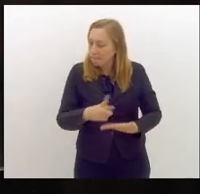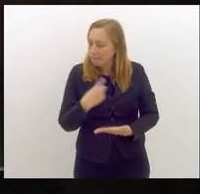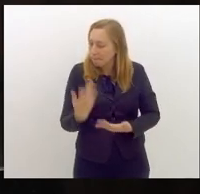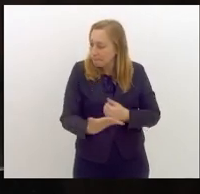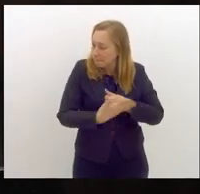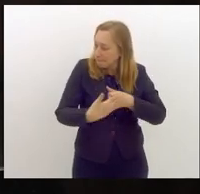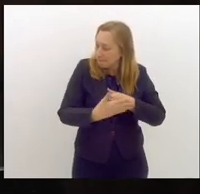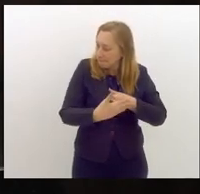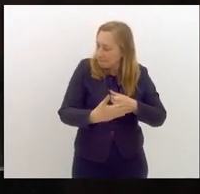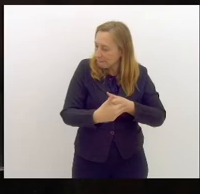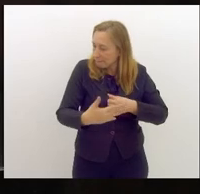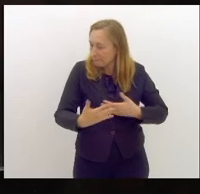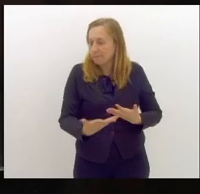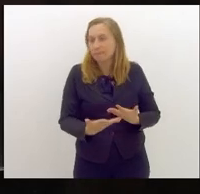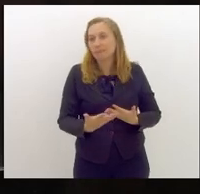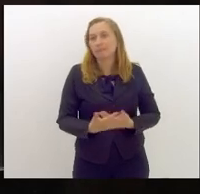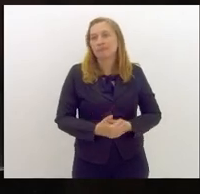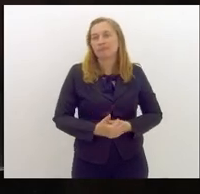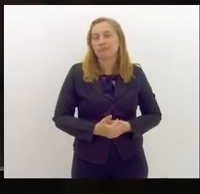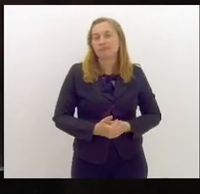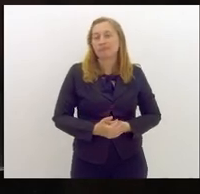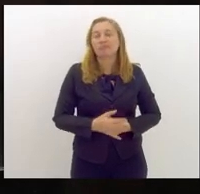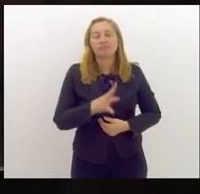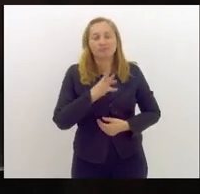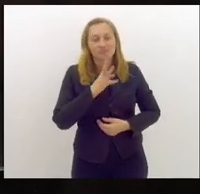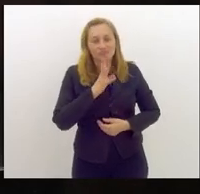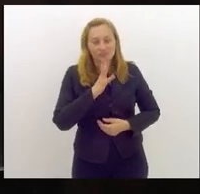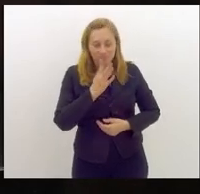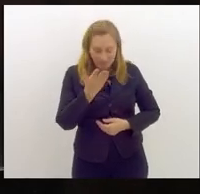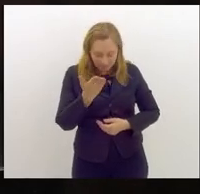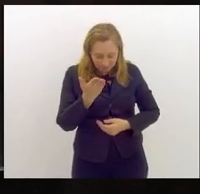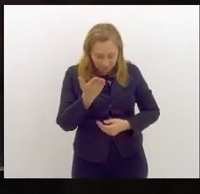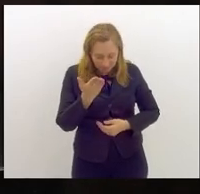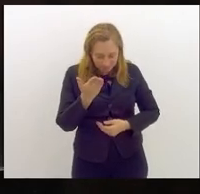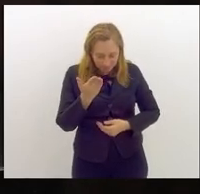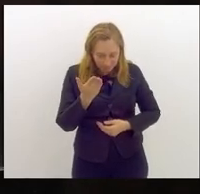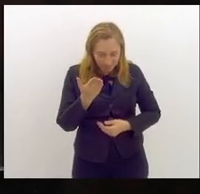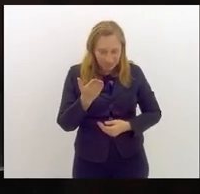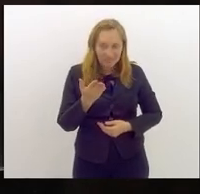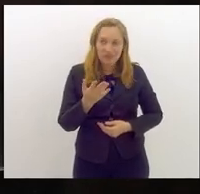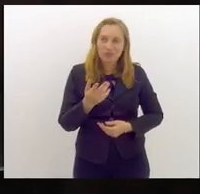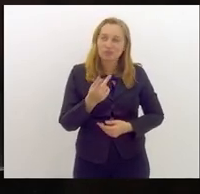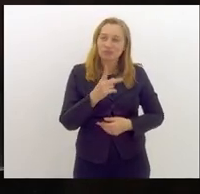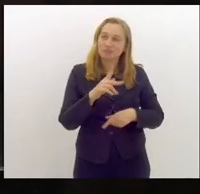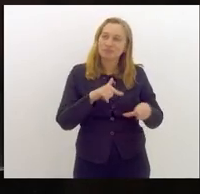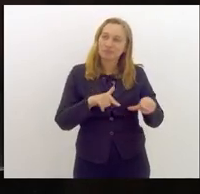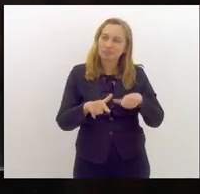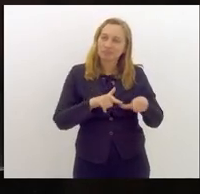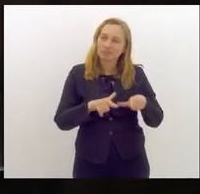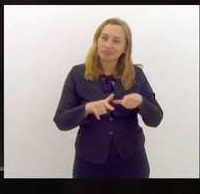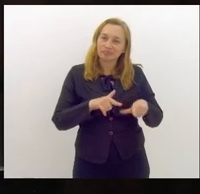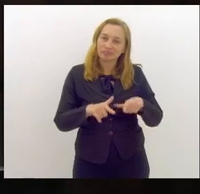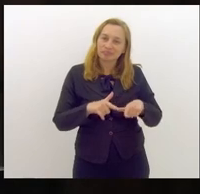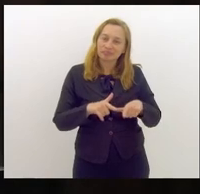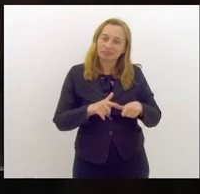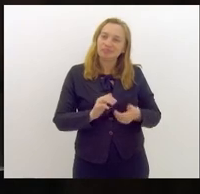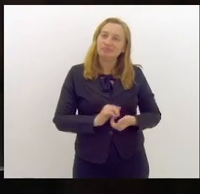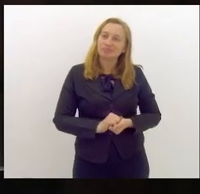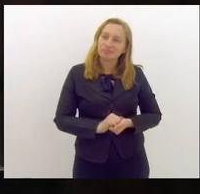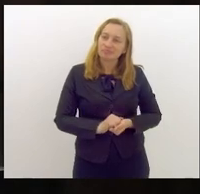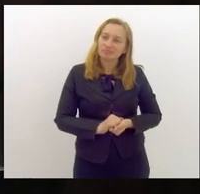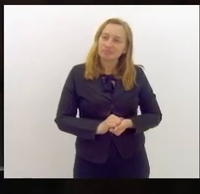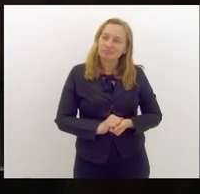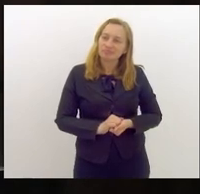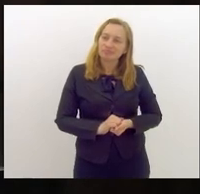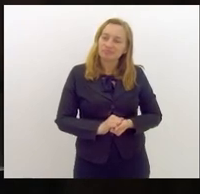carinho nosso afeto e o reconhecimento da Excelência do mandato que vossa excelência